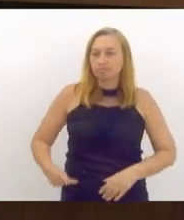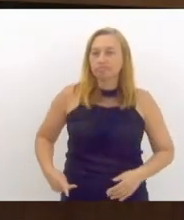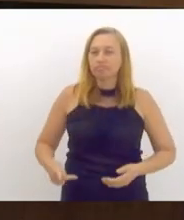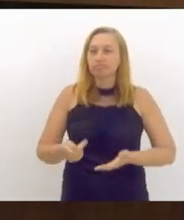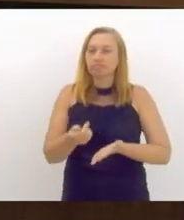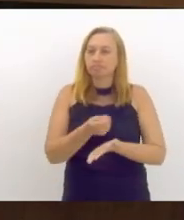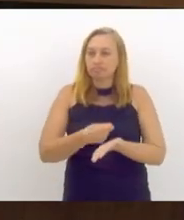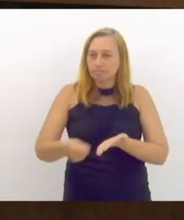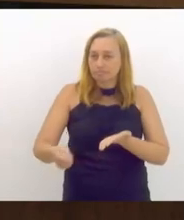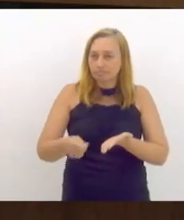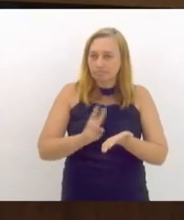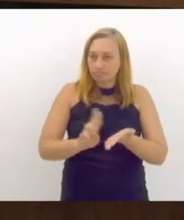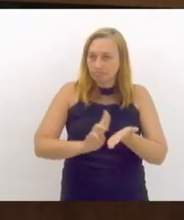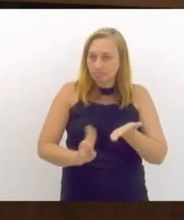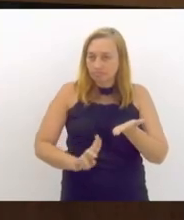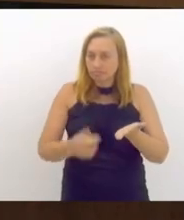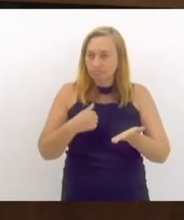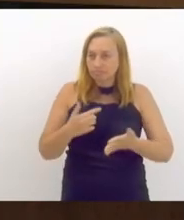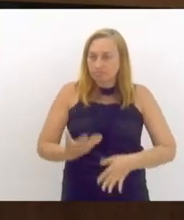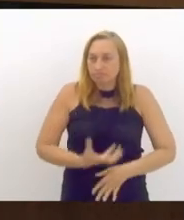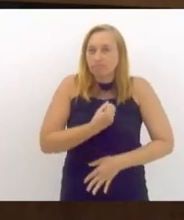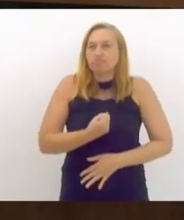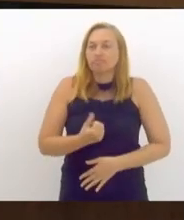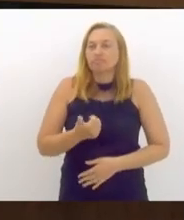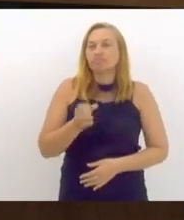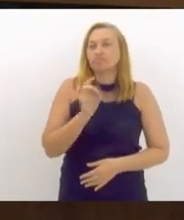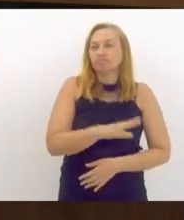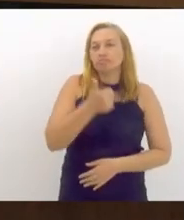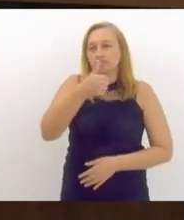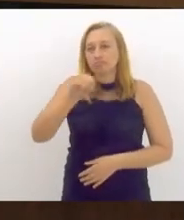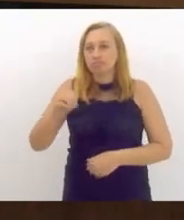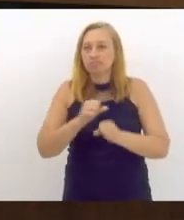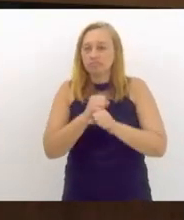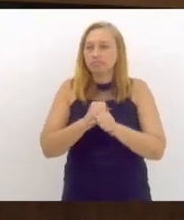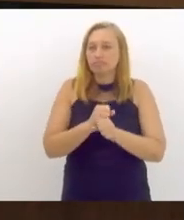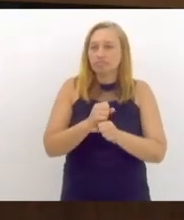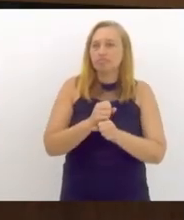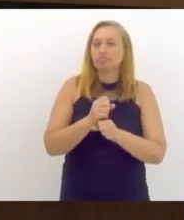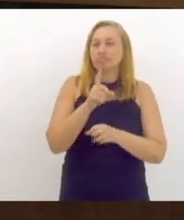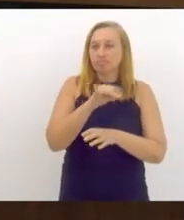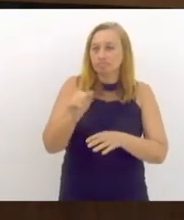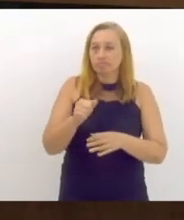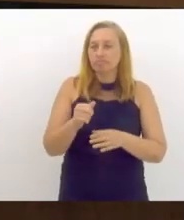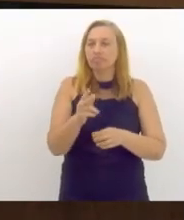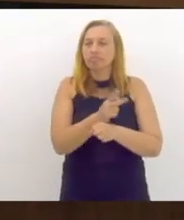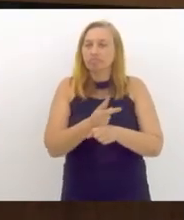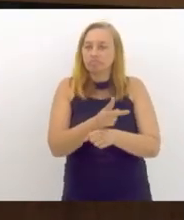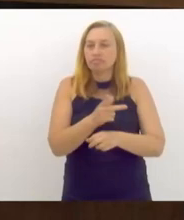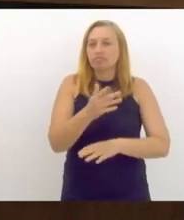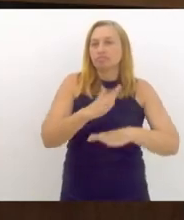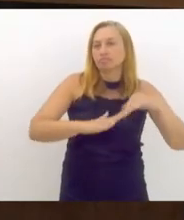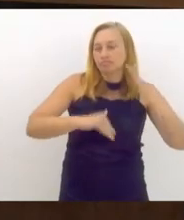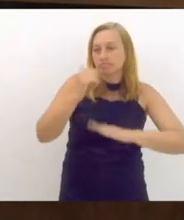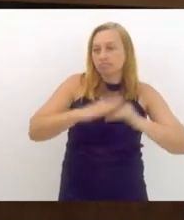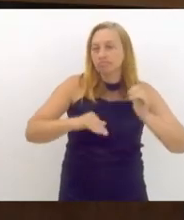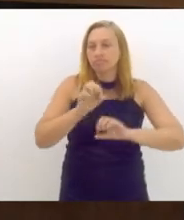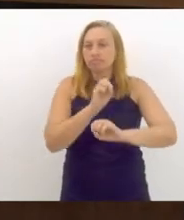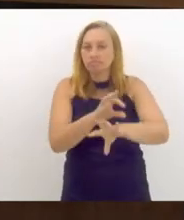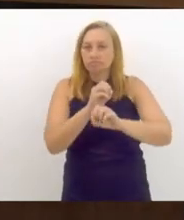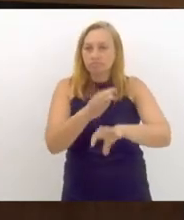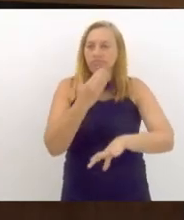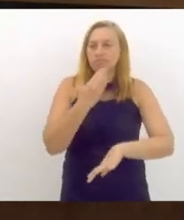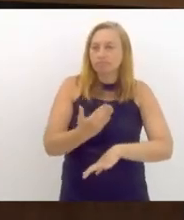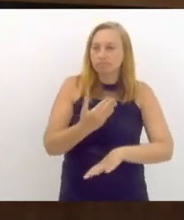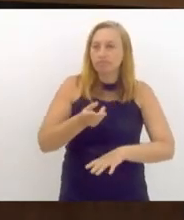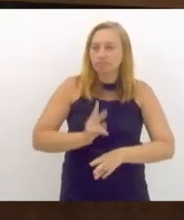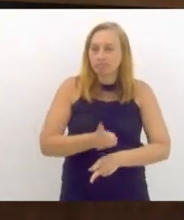abaixo-assinado que foi uma boa surpresa que eu recebi nos últimos 10 dias, quando fui procurado por profissionais de educação que me pediram para continuar